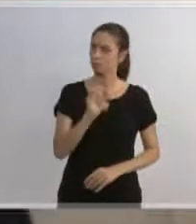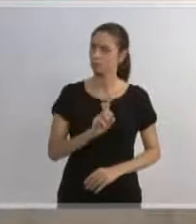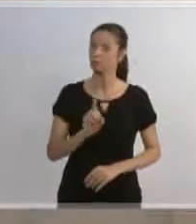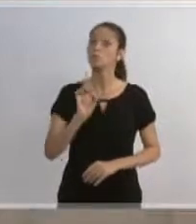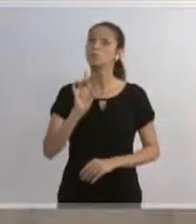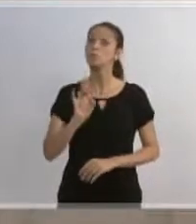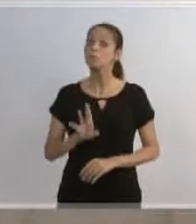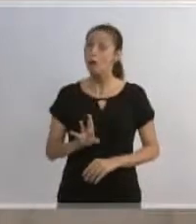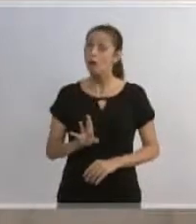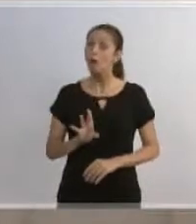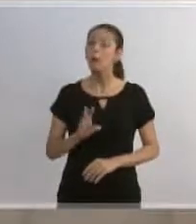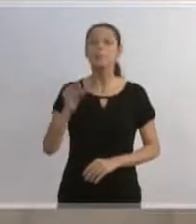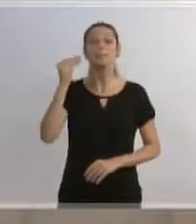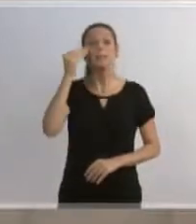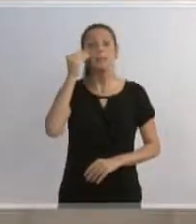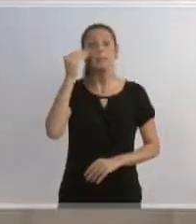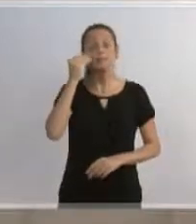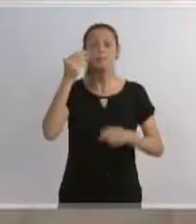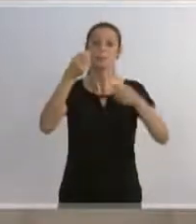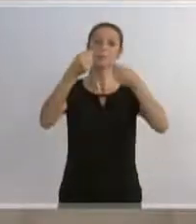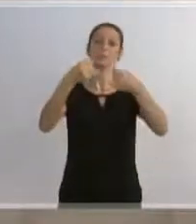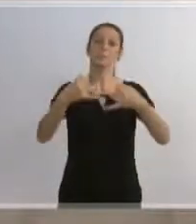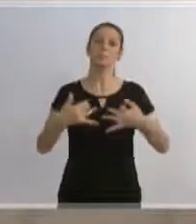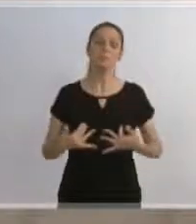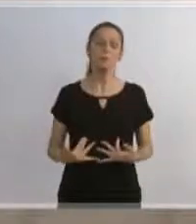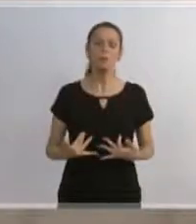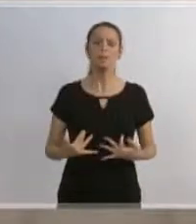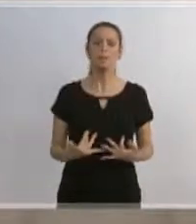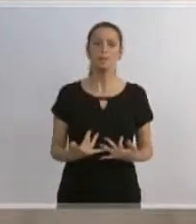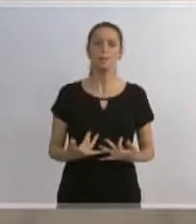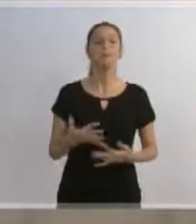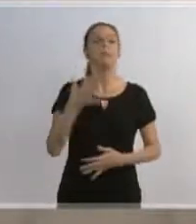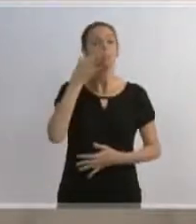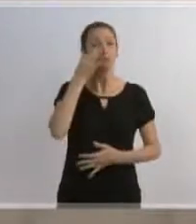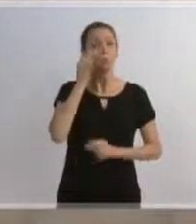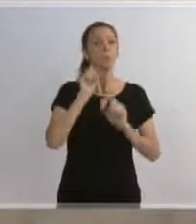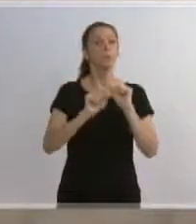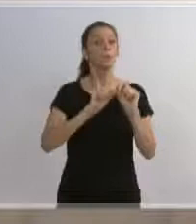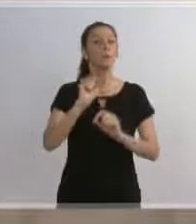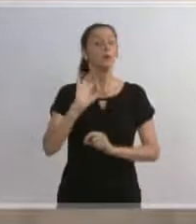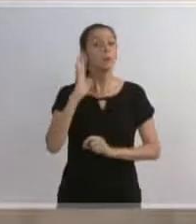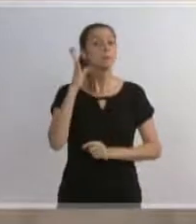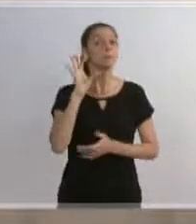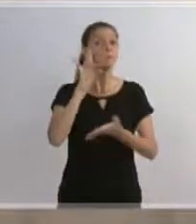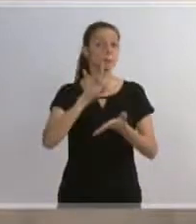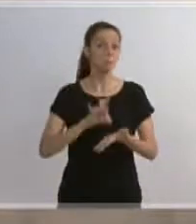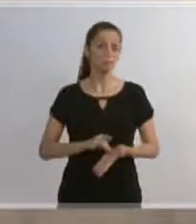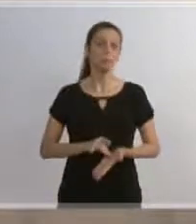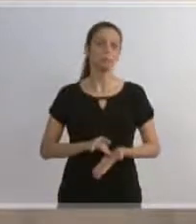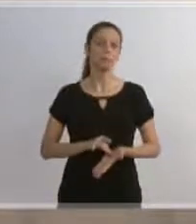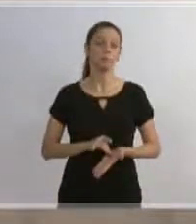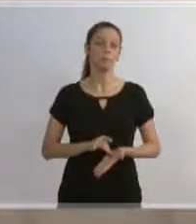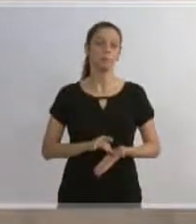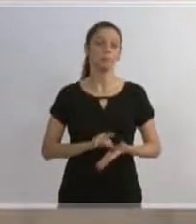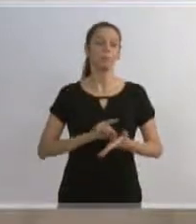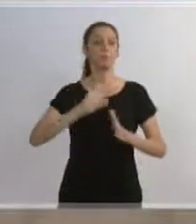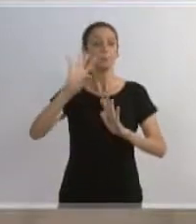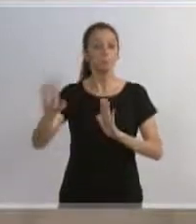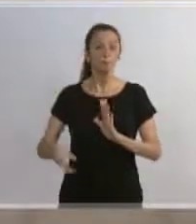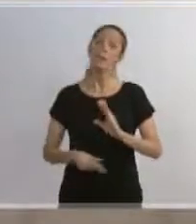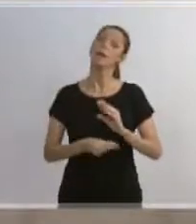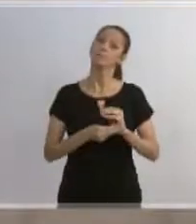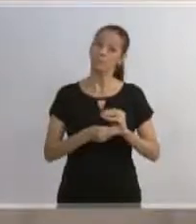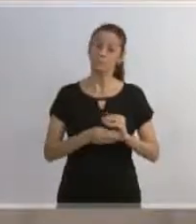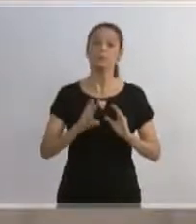estamos tentando explicar a realidade, o que realmente aconteceu. Uma emenda, até